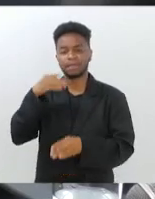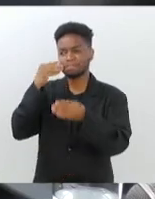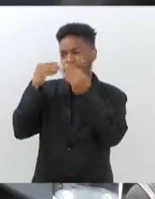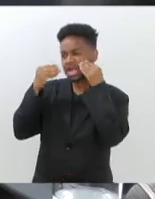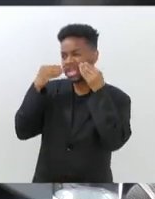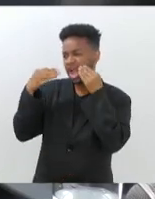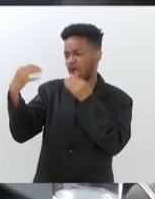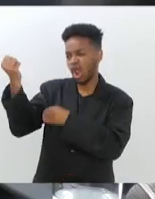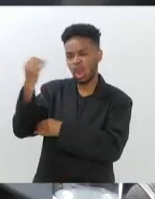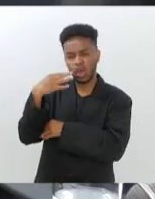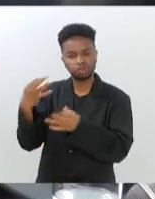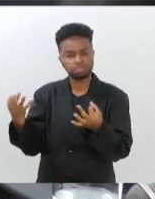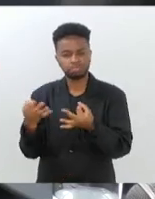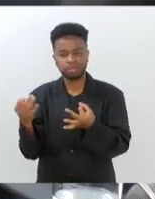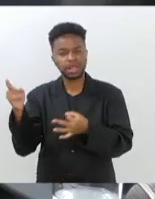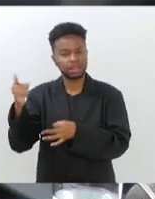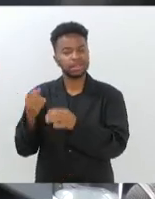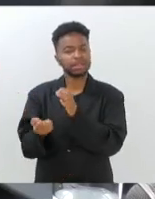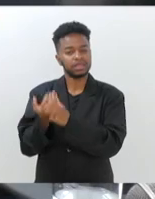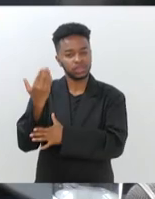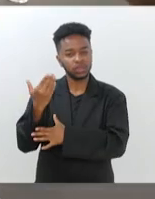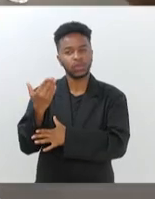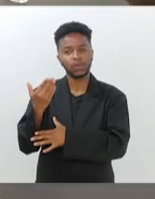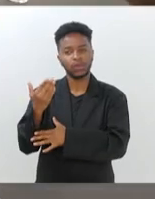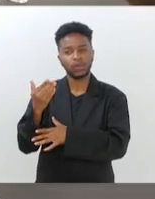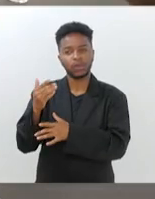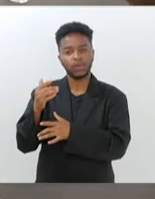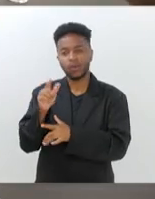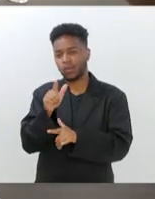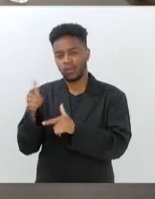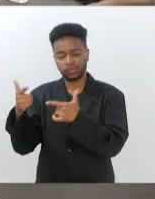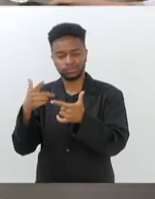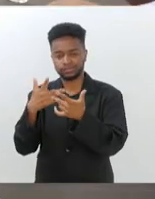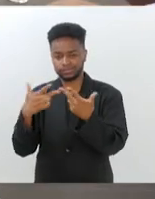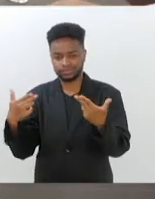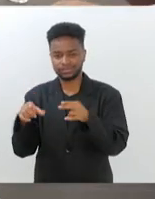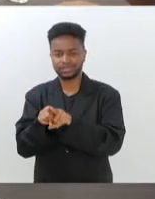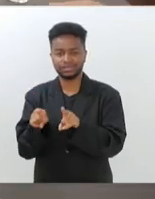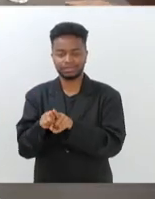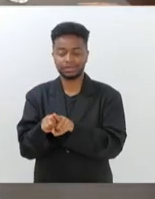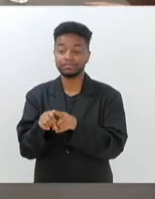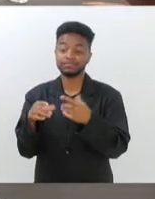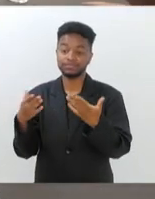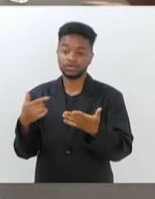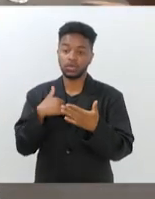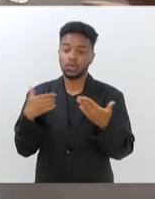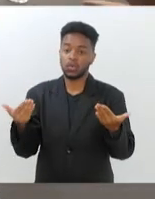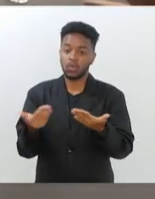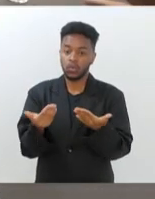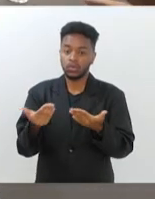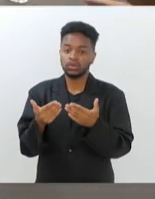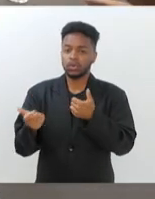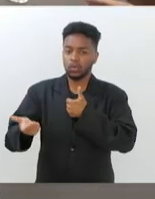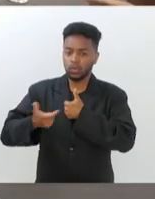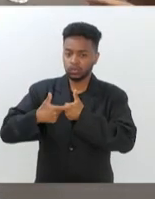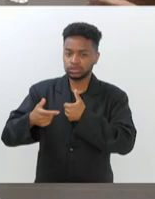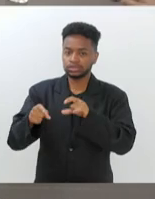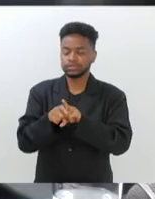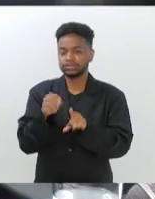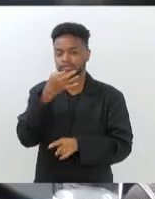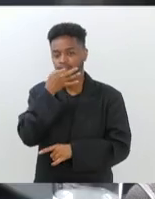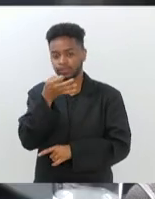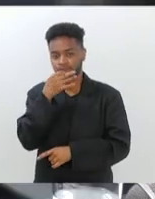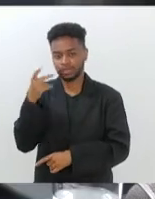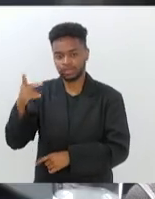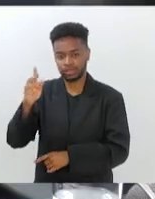iluminação ele produzindo mais uma das suas obras multimídia multimídia e pude lá hoje curtir lá e comentar no